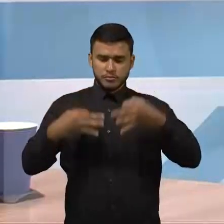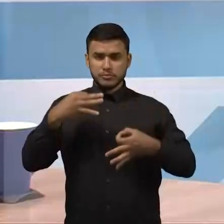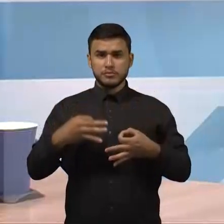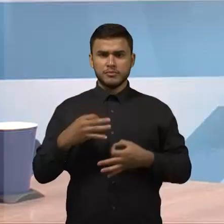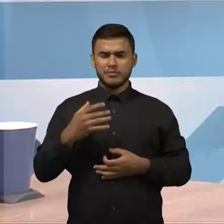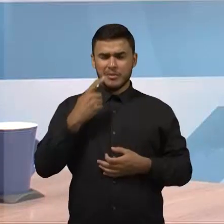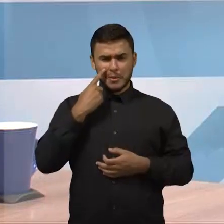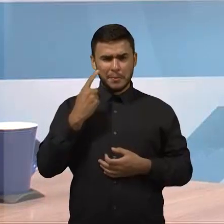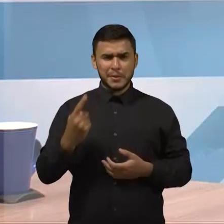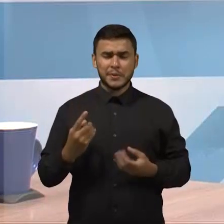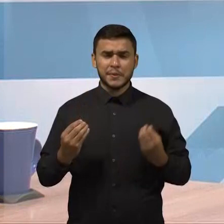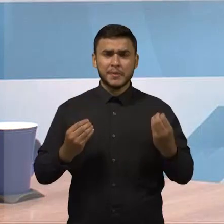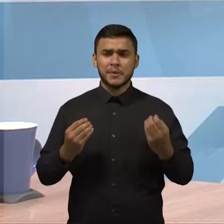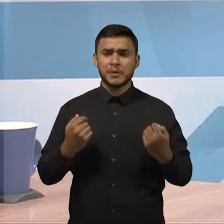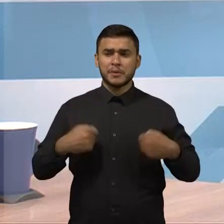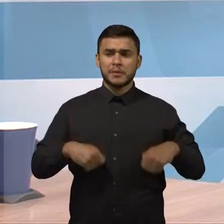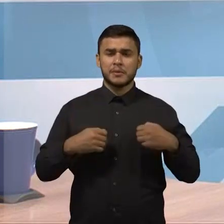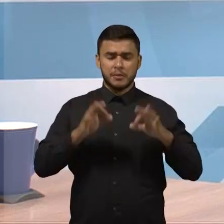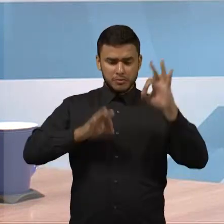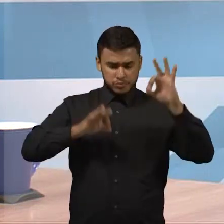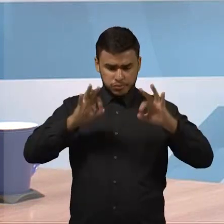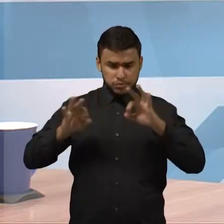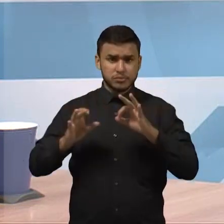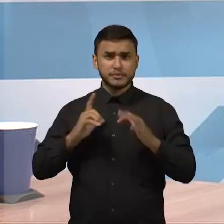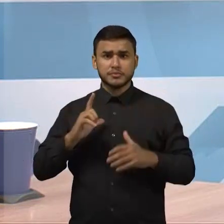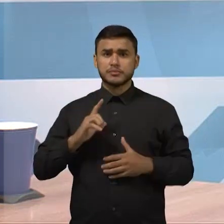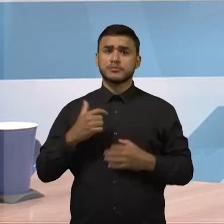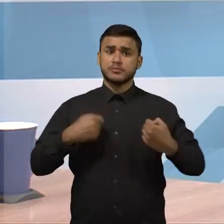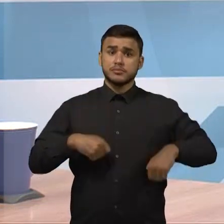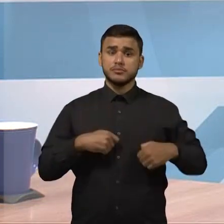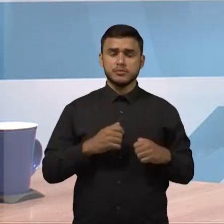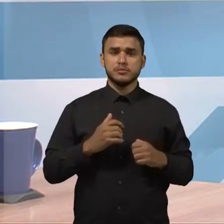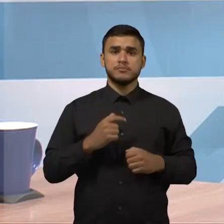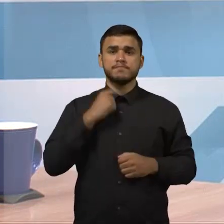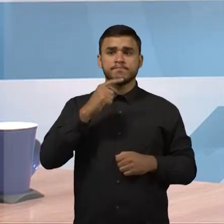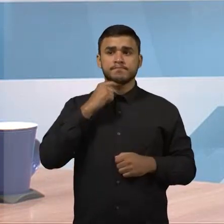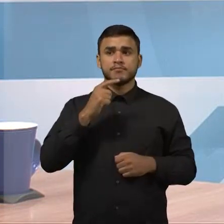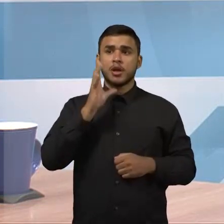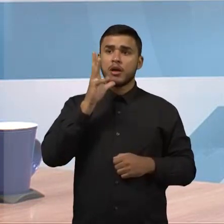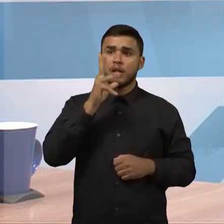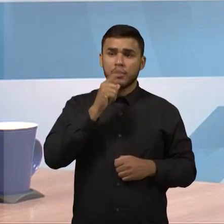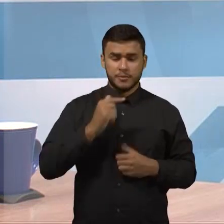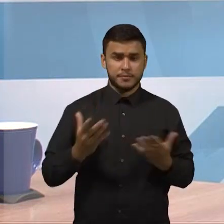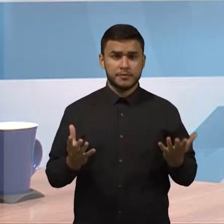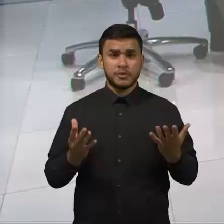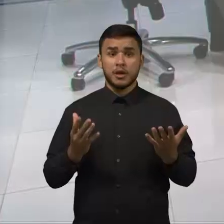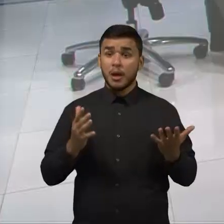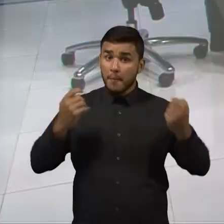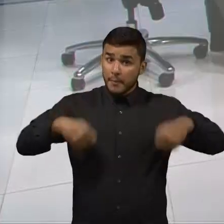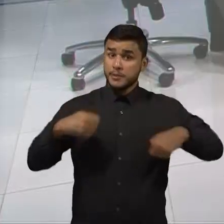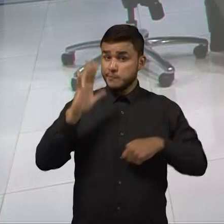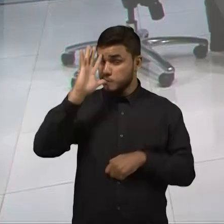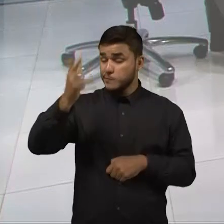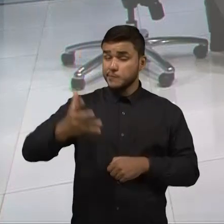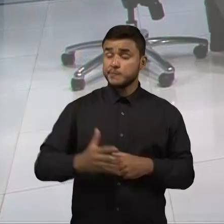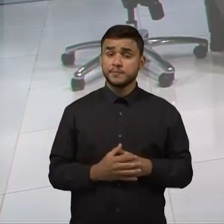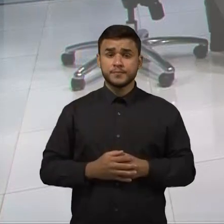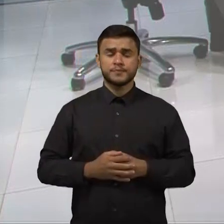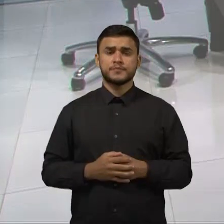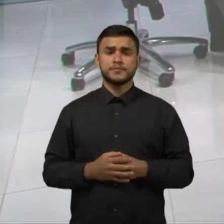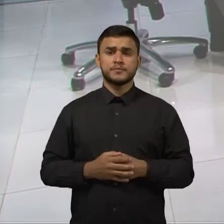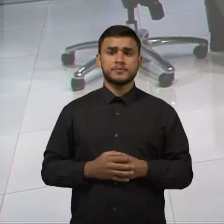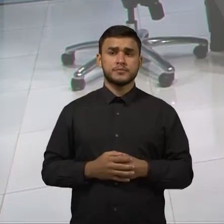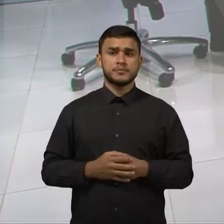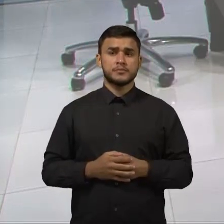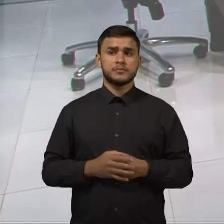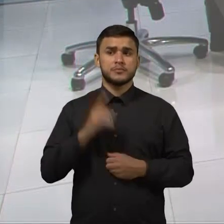estrutura para isso. Mude a estrutura ou mude a legislação que dá competência para ele tratar. Mas essa questão me parece